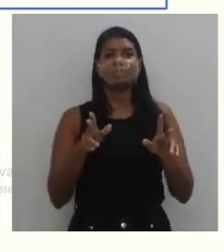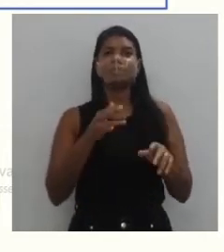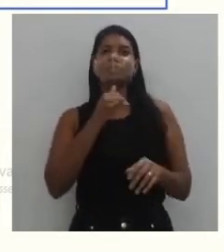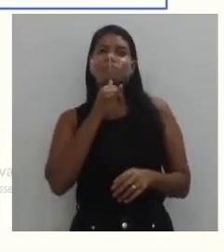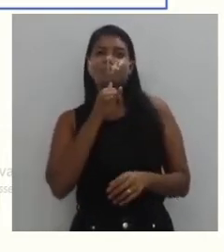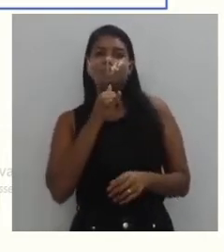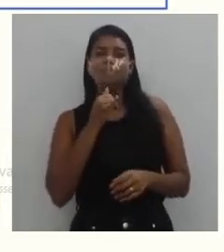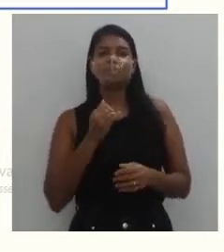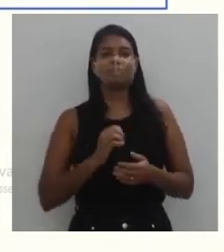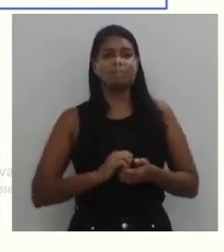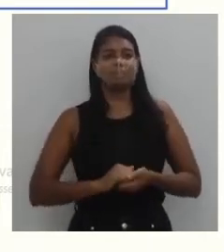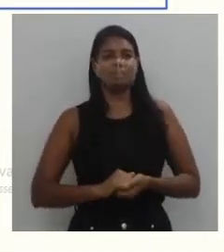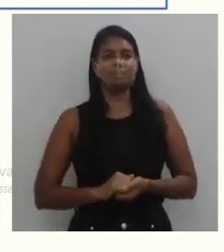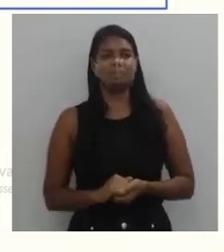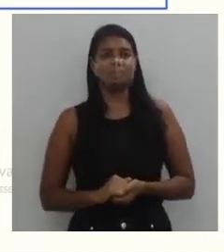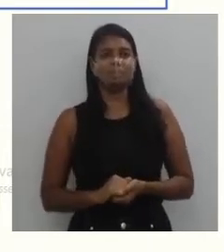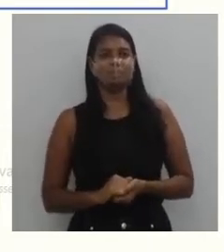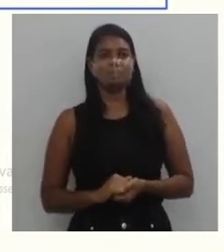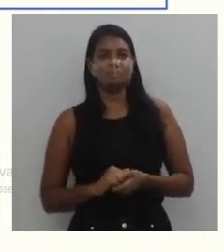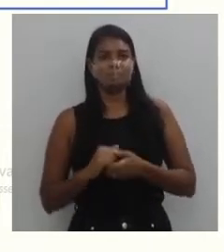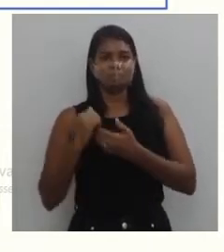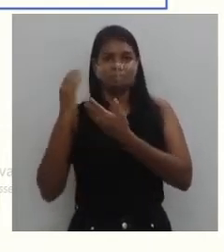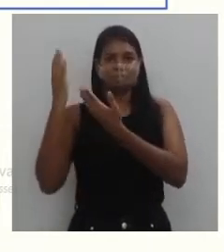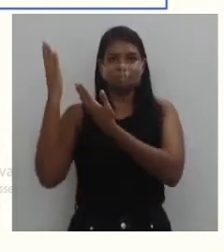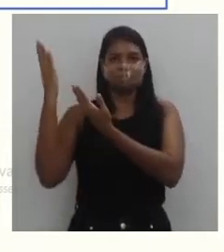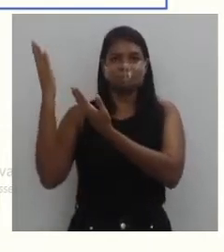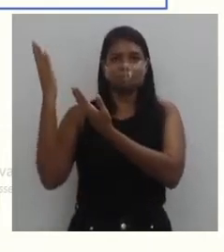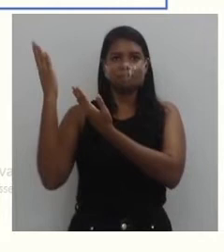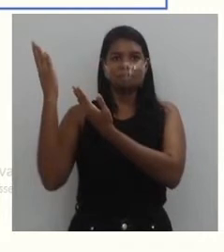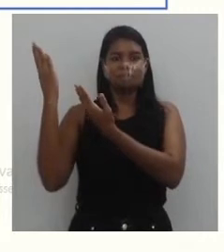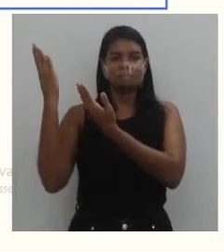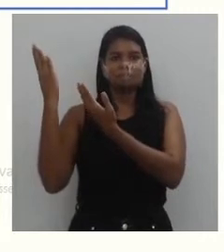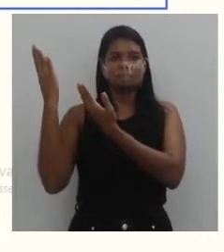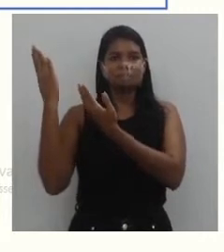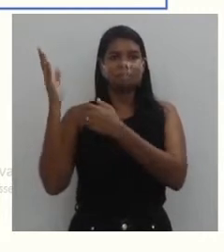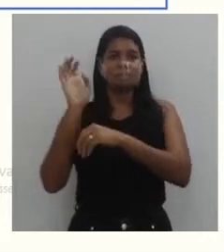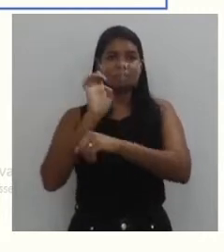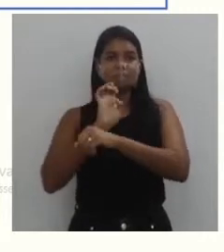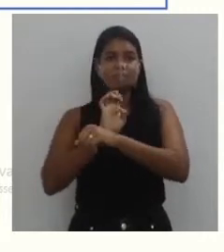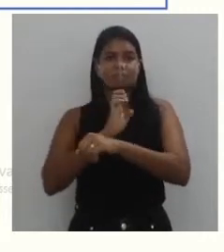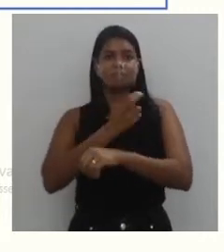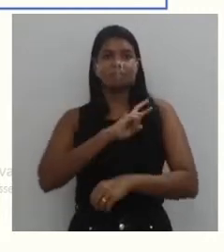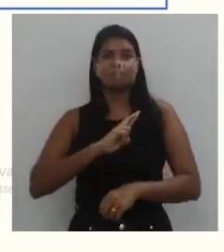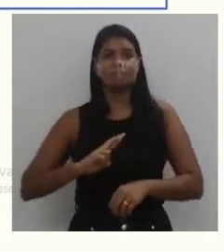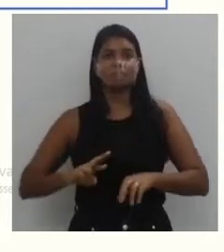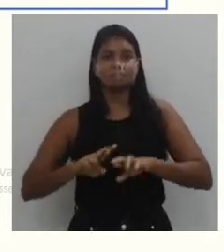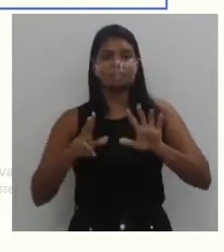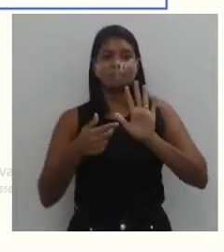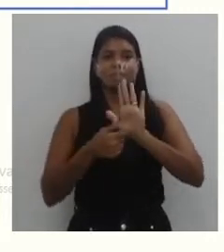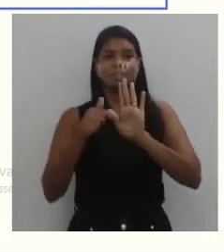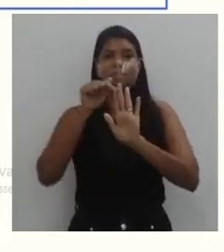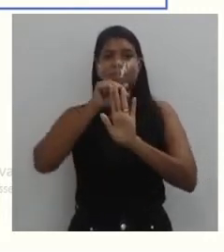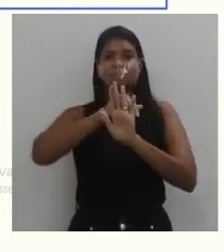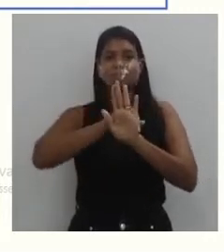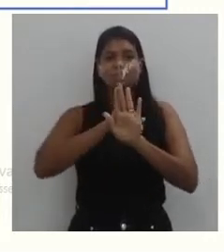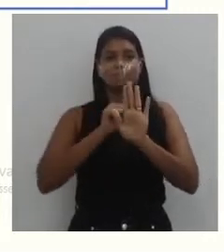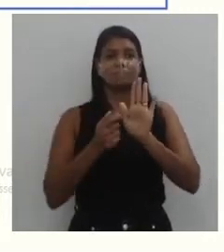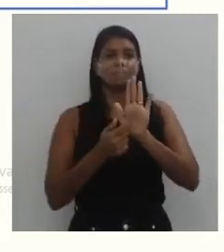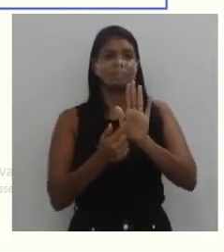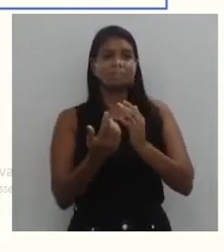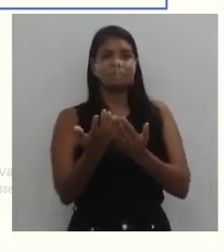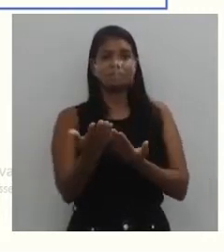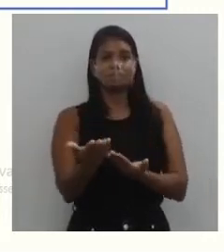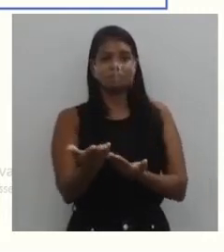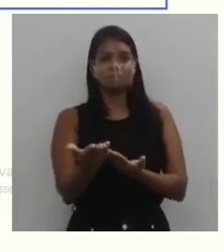diferentes. Ou seja, nesse ponto nós temos aqui o quê? A separação do Estado e a religião. Isso é uma metáfora que trago